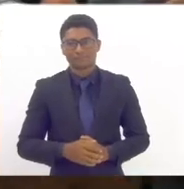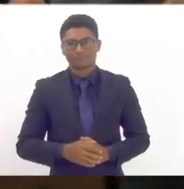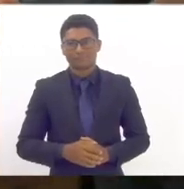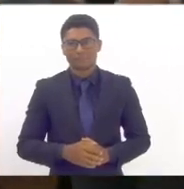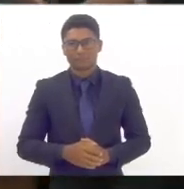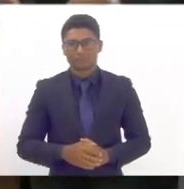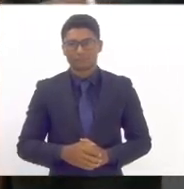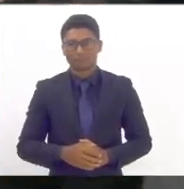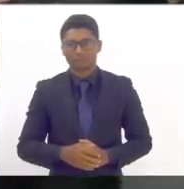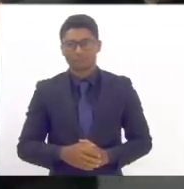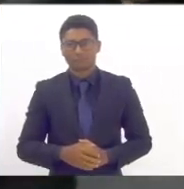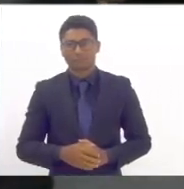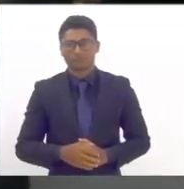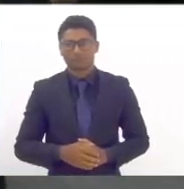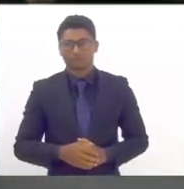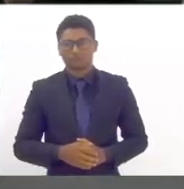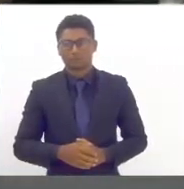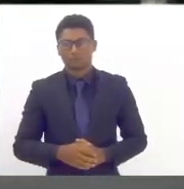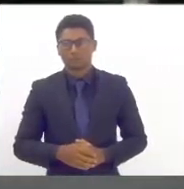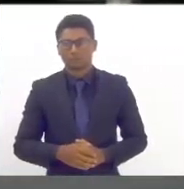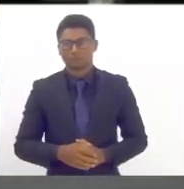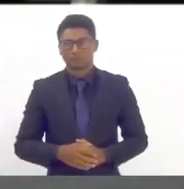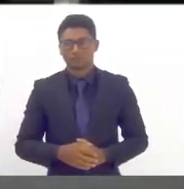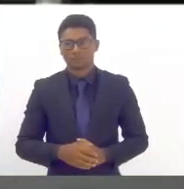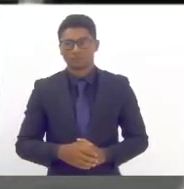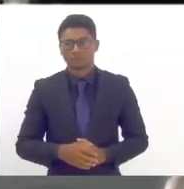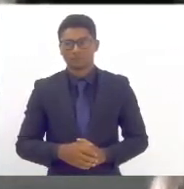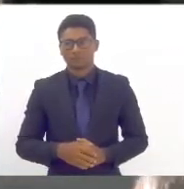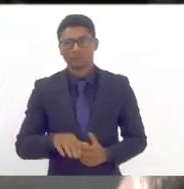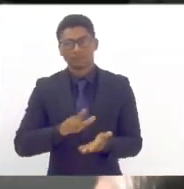Eu sei, ele é jornalista e um bom jornalista.